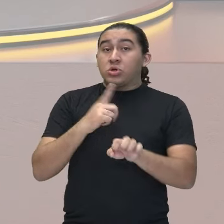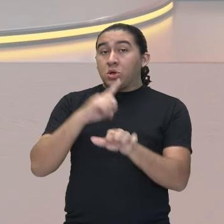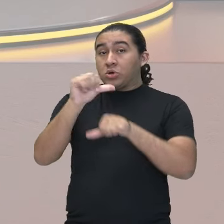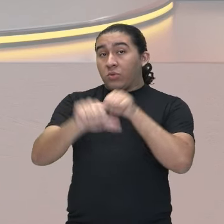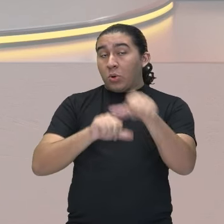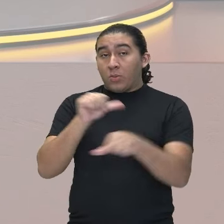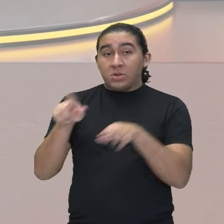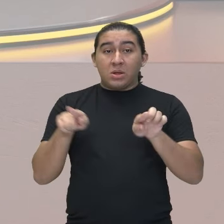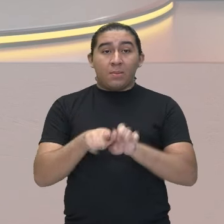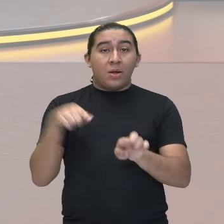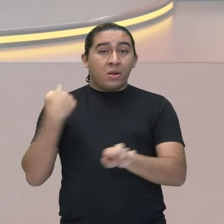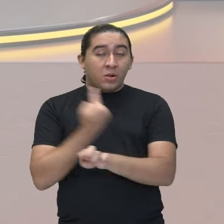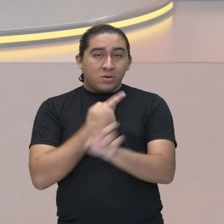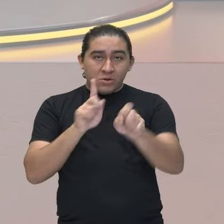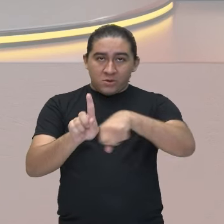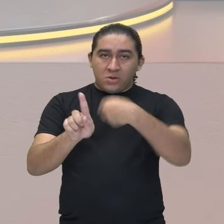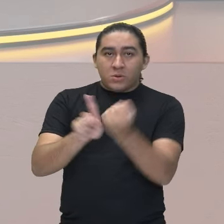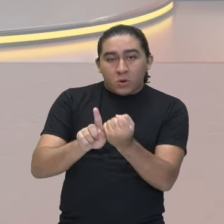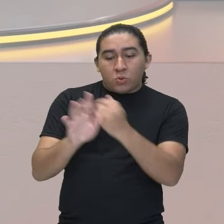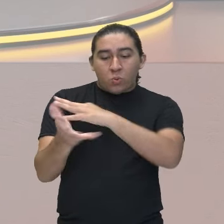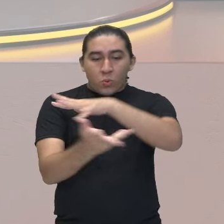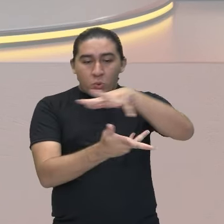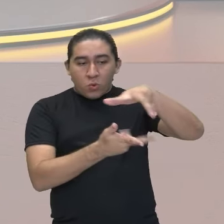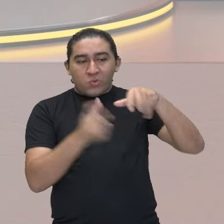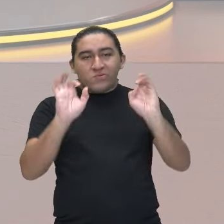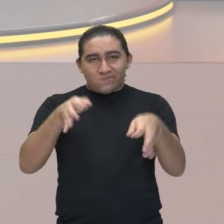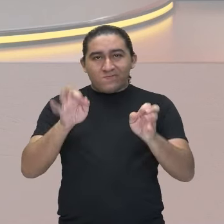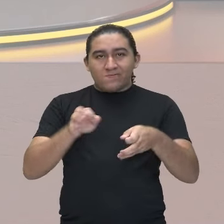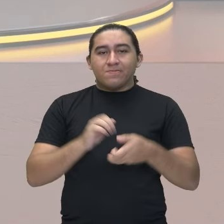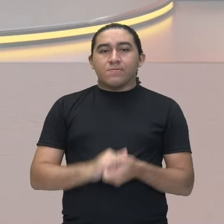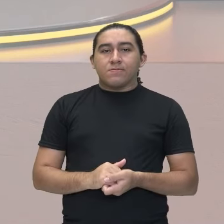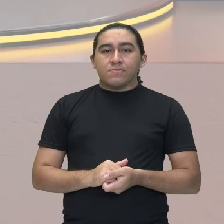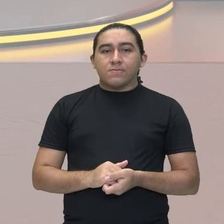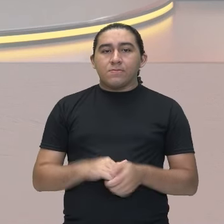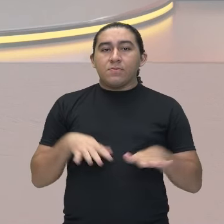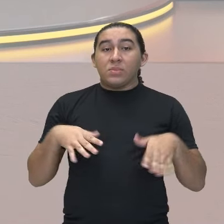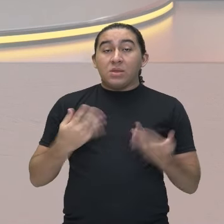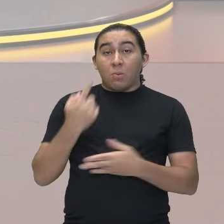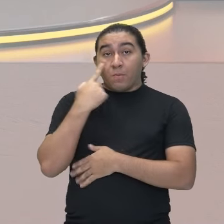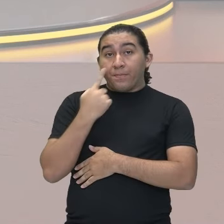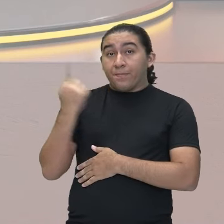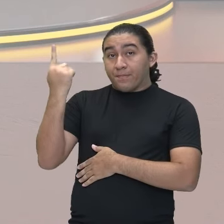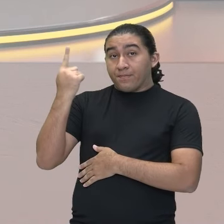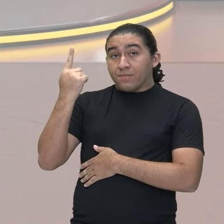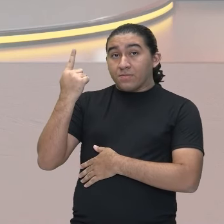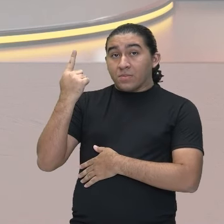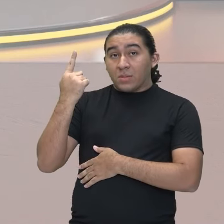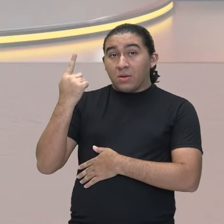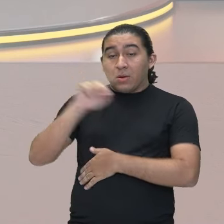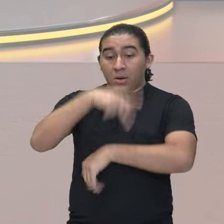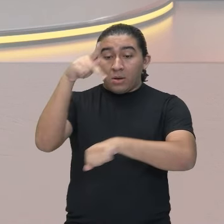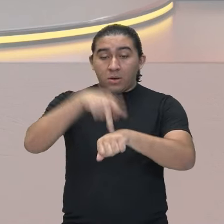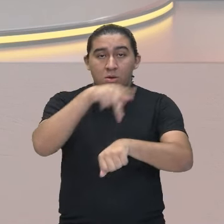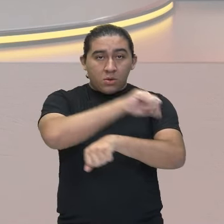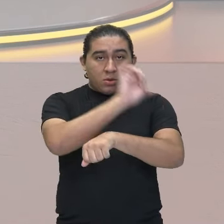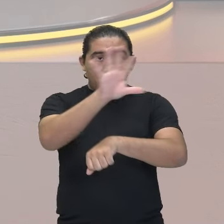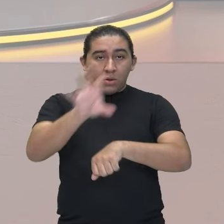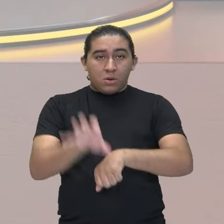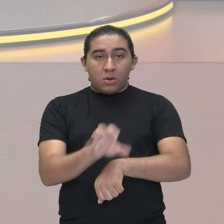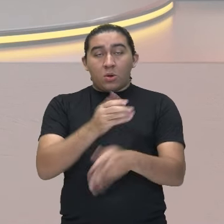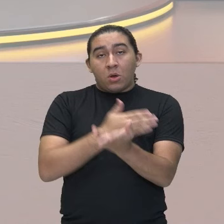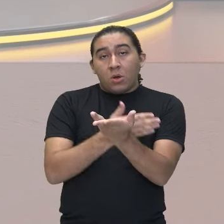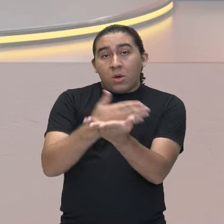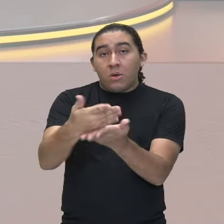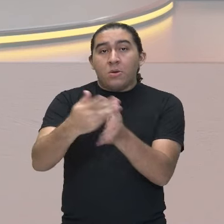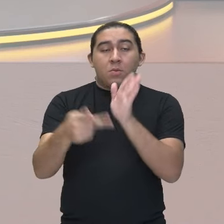a nossa sociedade, o nosso mundo também, tá? Então, aqui na Grécia, aqui nessa região, começa